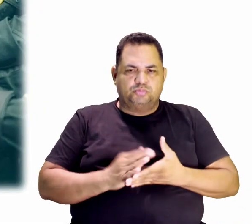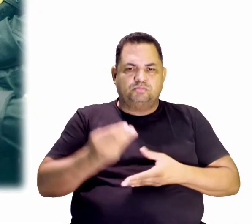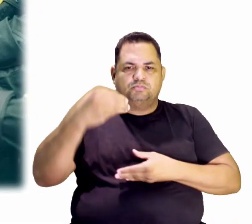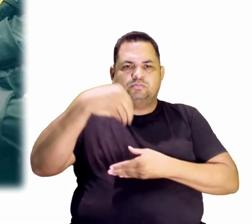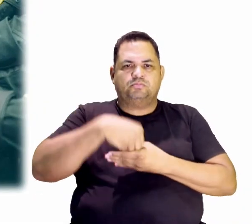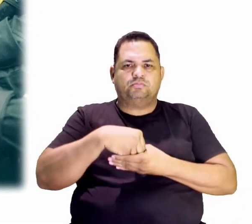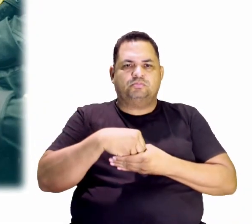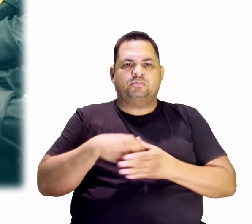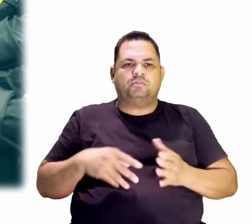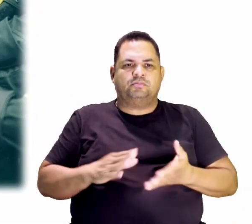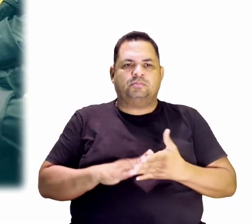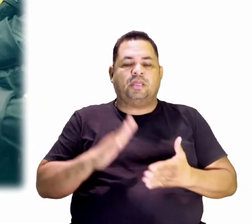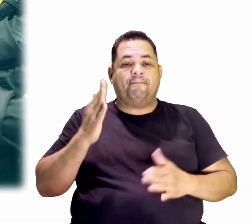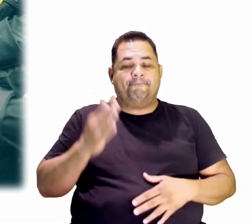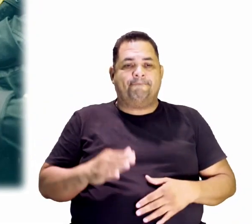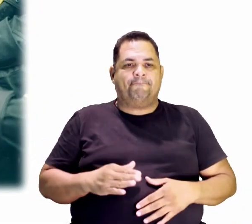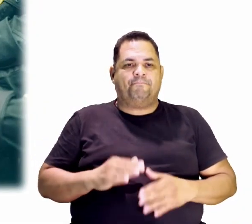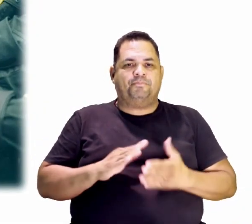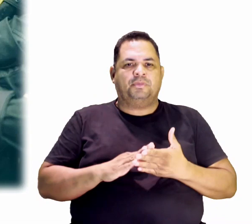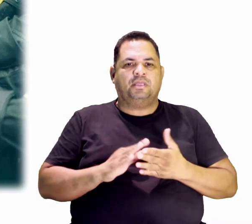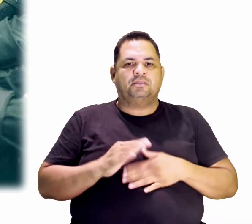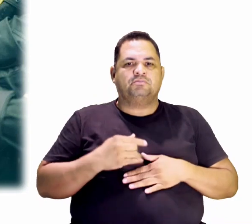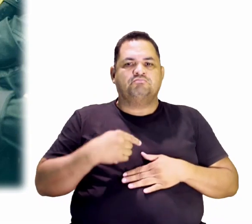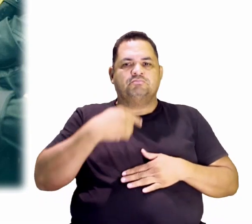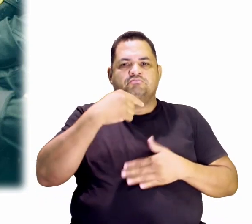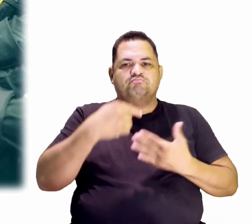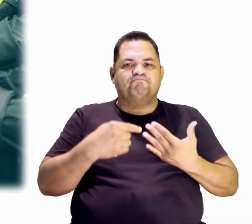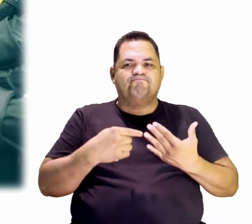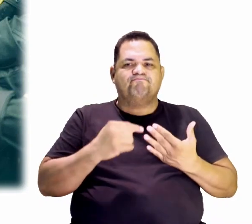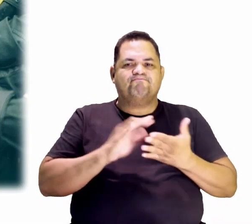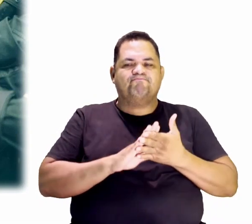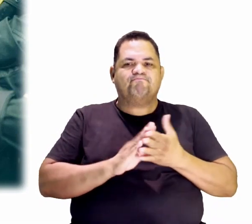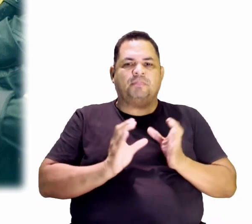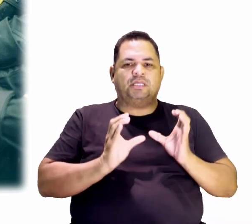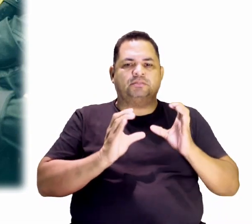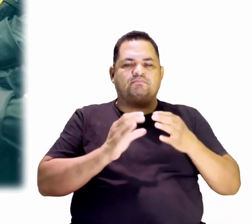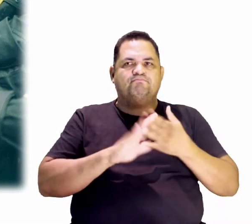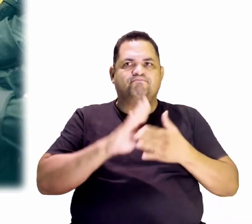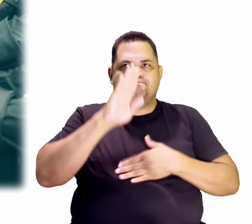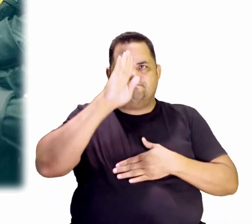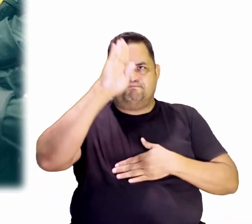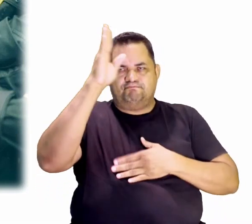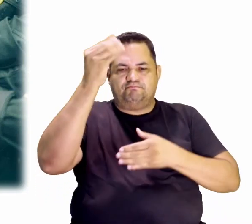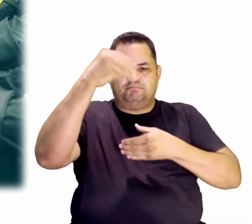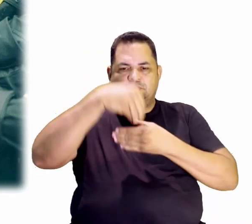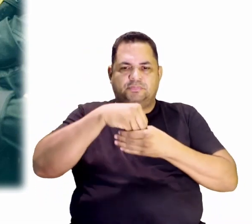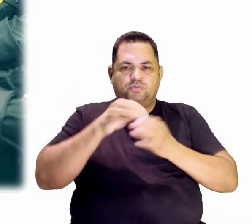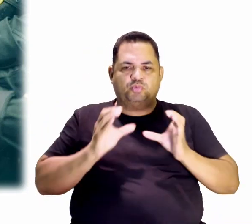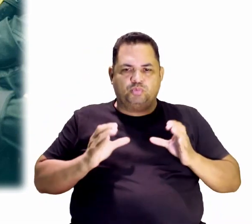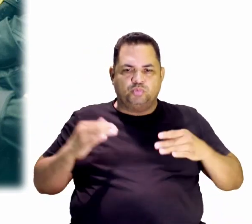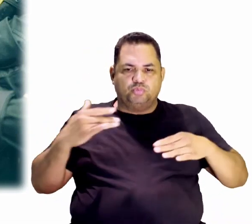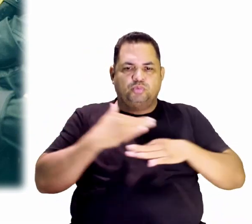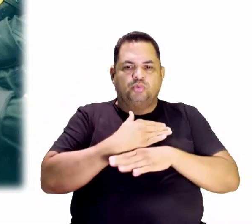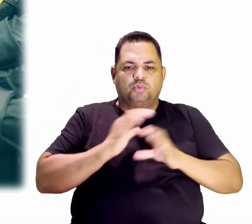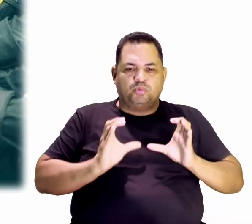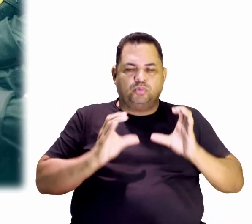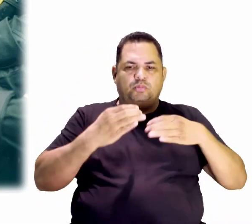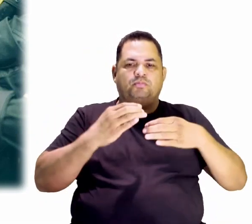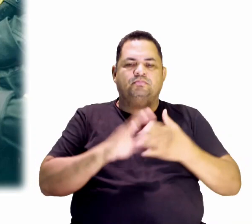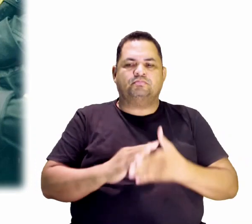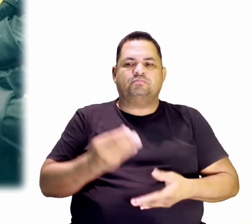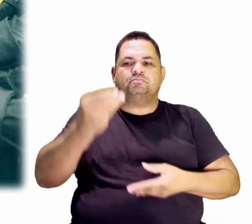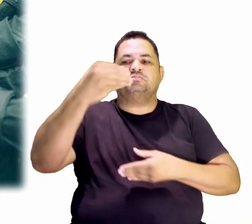é provável que o aspecto de maior destaque seja esse. Então, eu pertenço a um grupo,